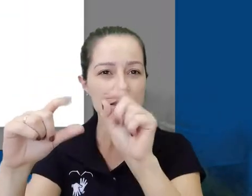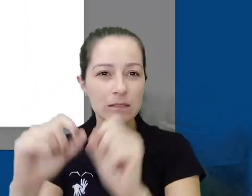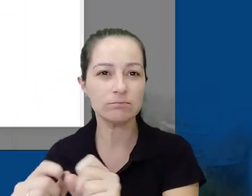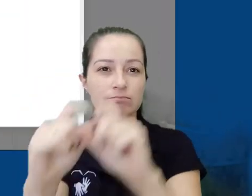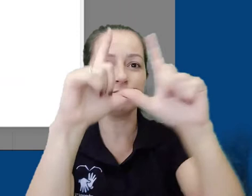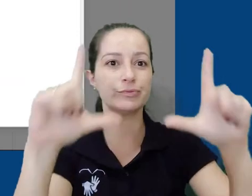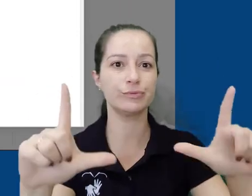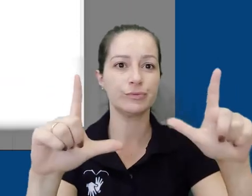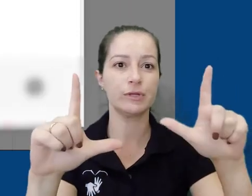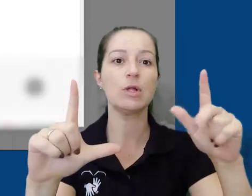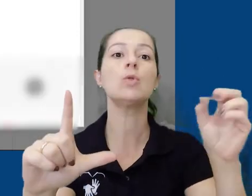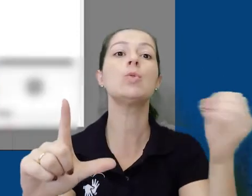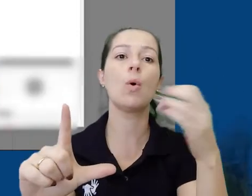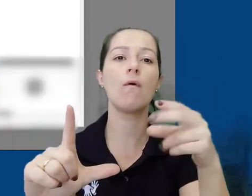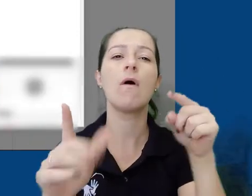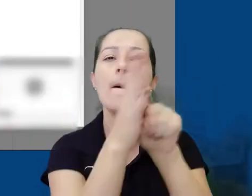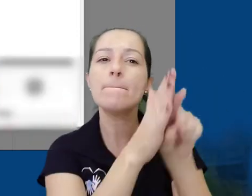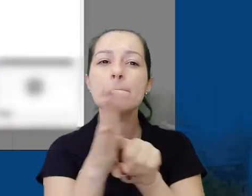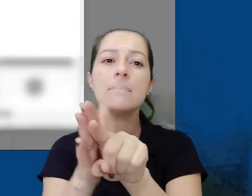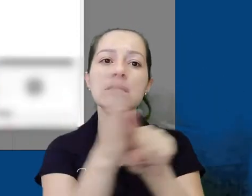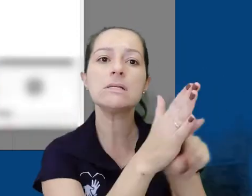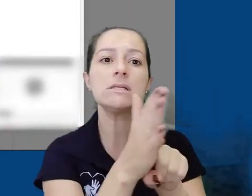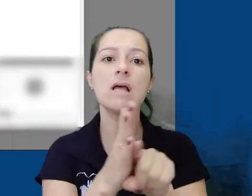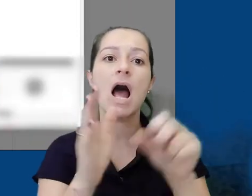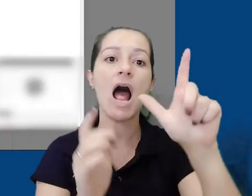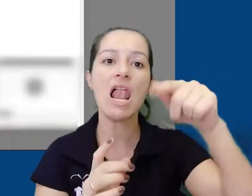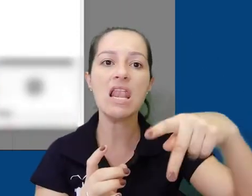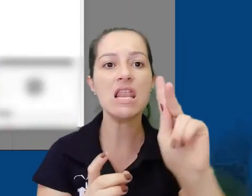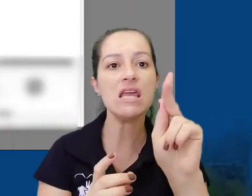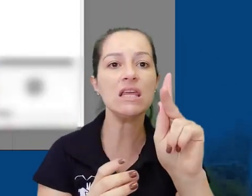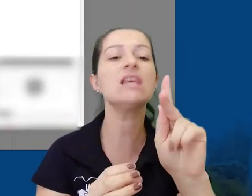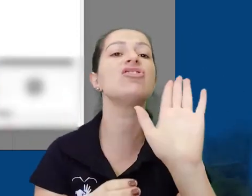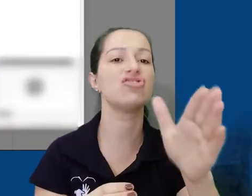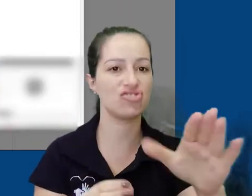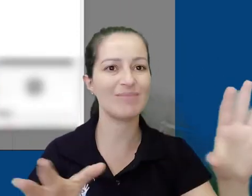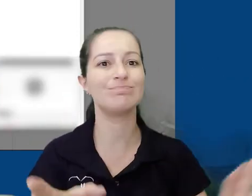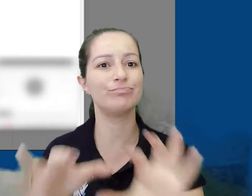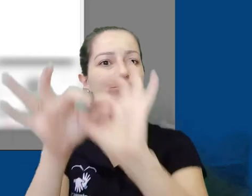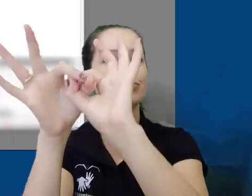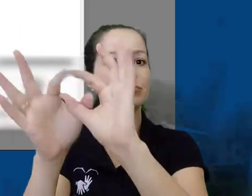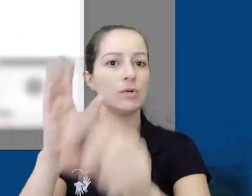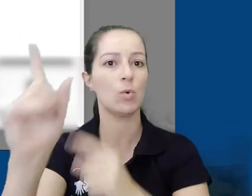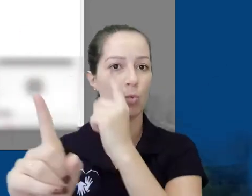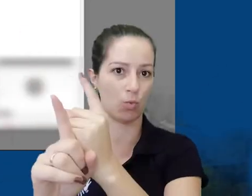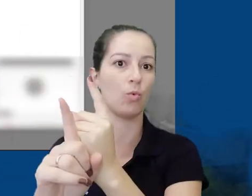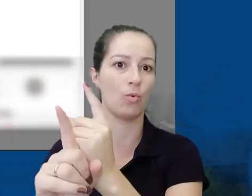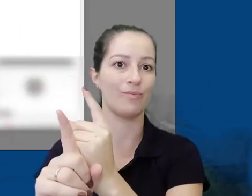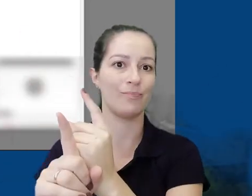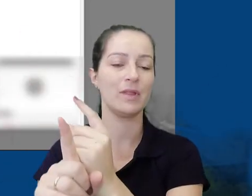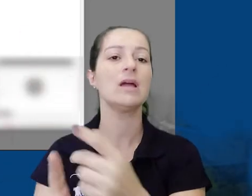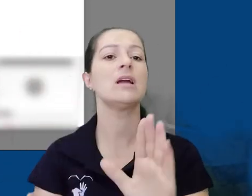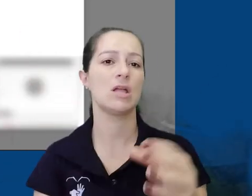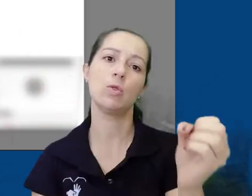janela popup aberta na qual você pode pesquisar o cílios linkados aos seus lábios da conta do Google você pode escolher entre os arquivos